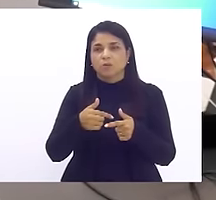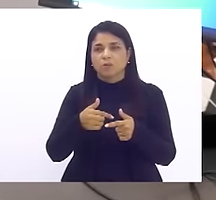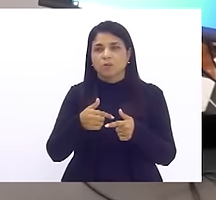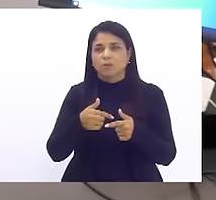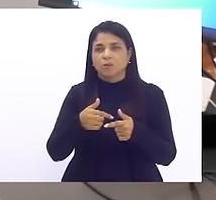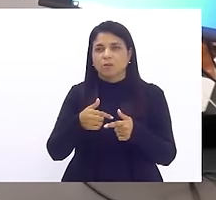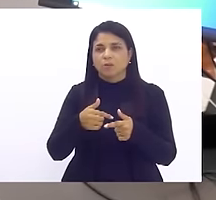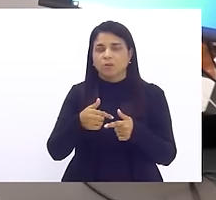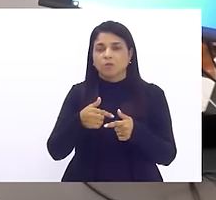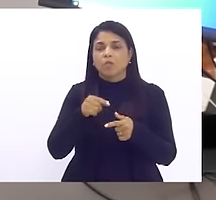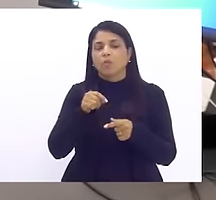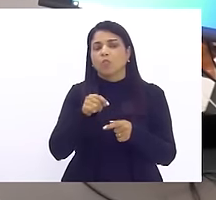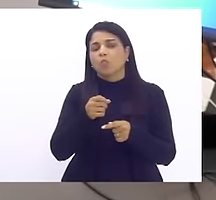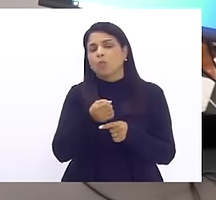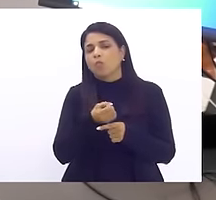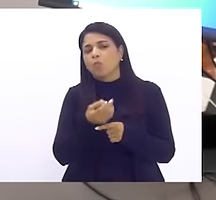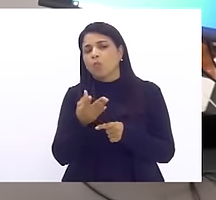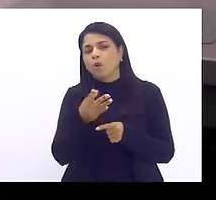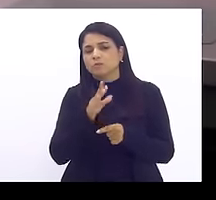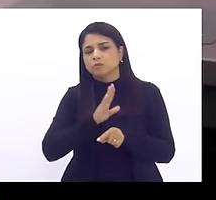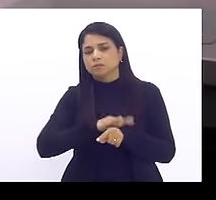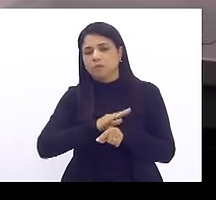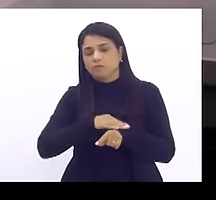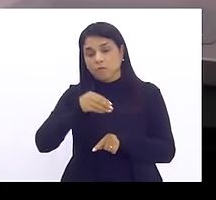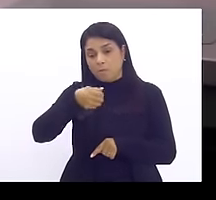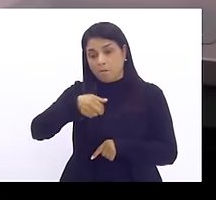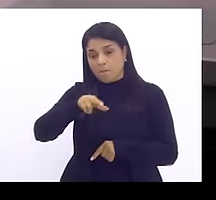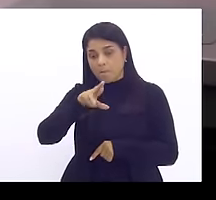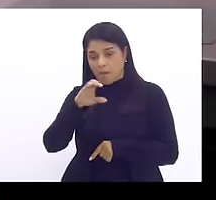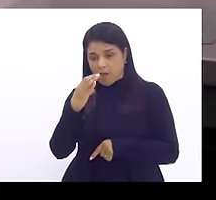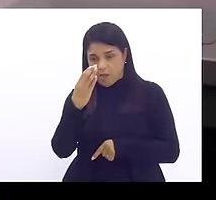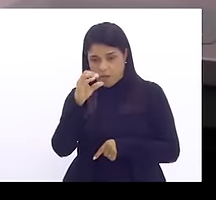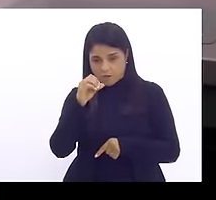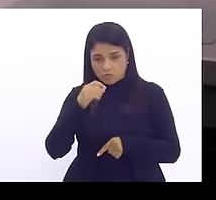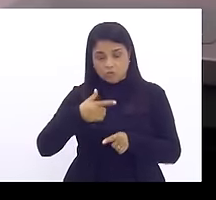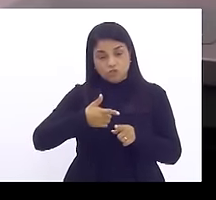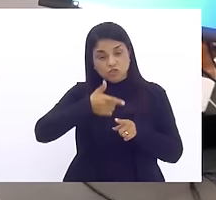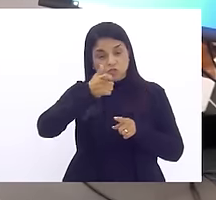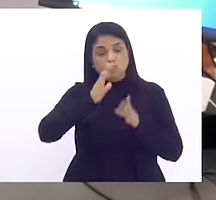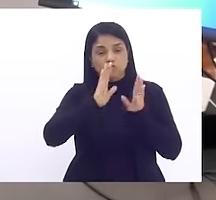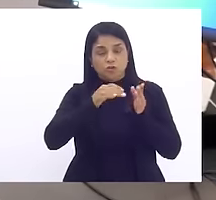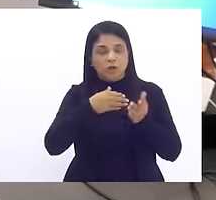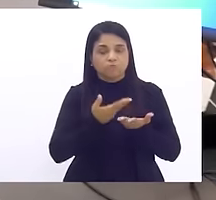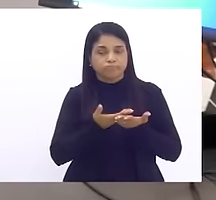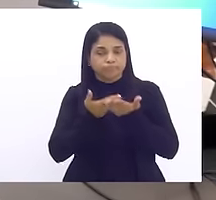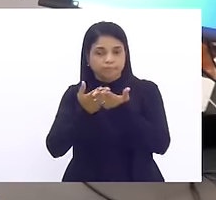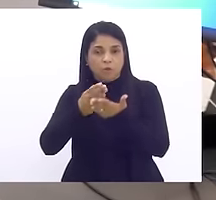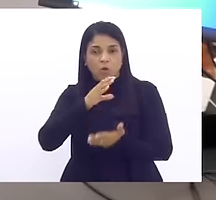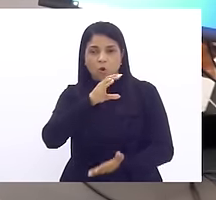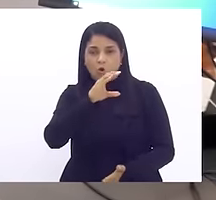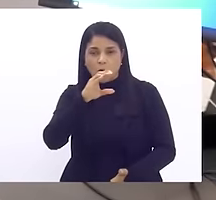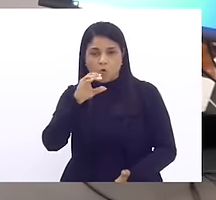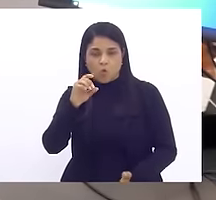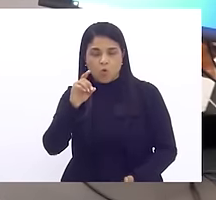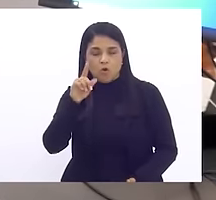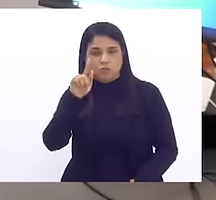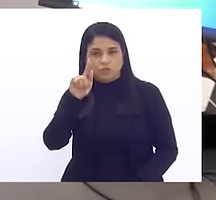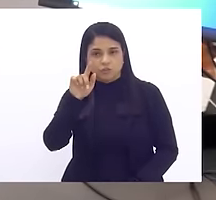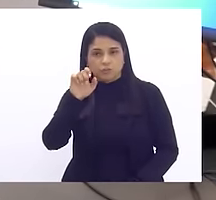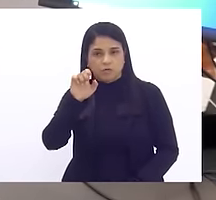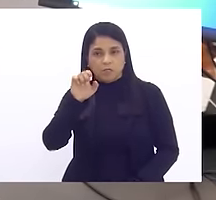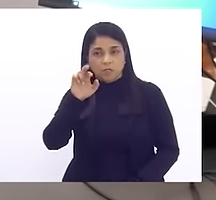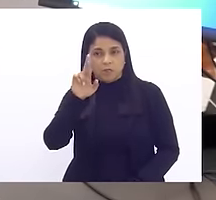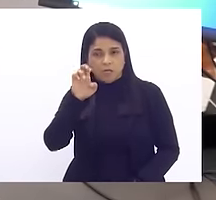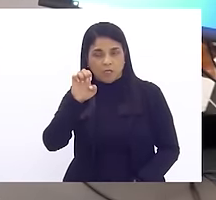esse episódio quando tem mais ou menos faz sentido do tiro foi em março e já tá na corregedoria Será que você não tiver o tempo de ver